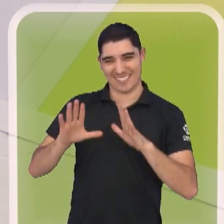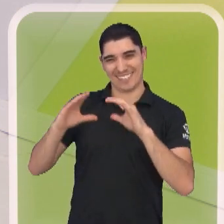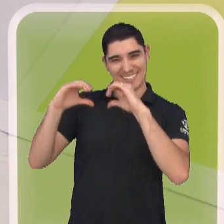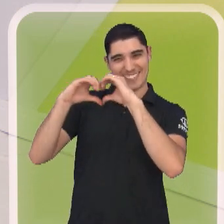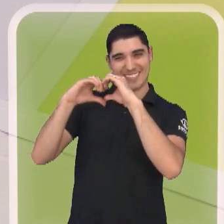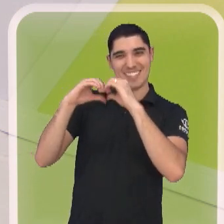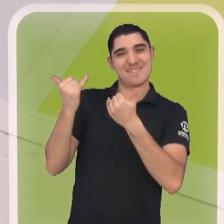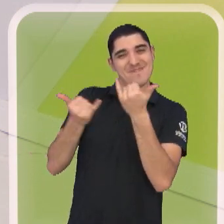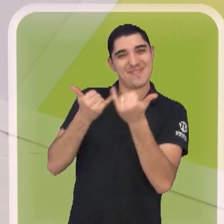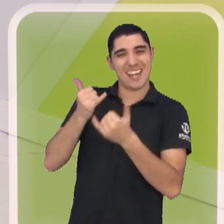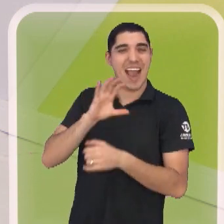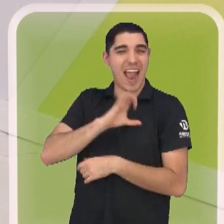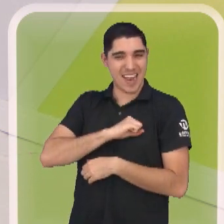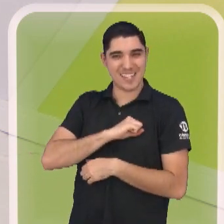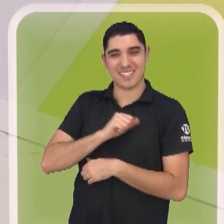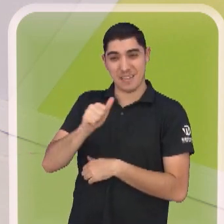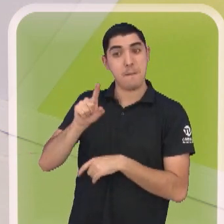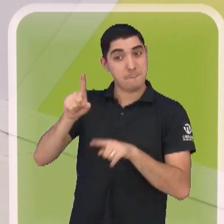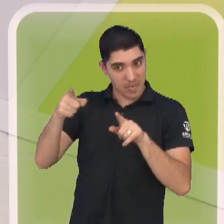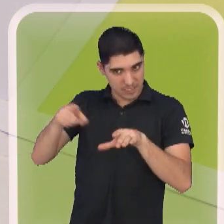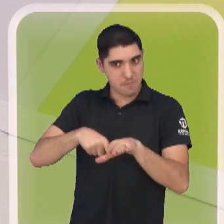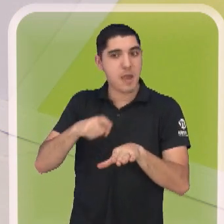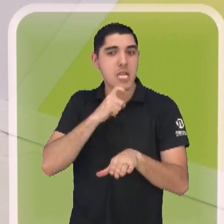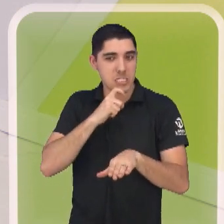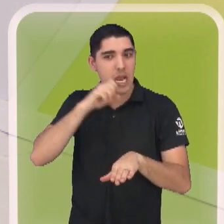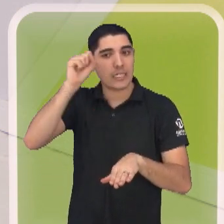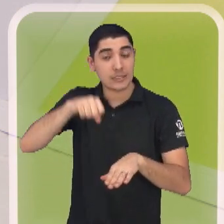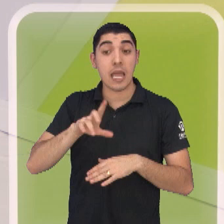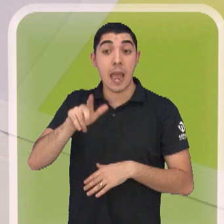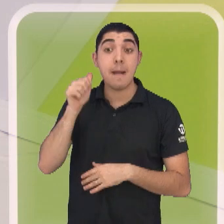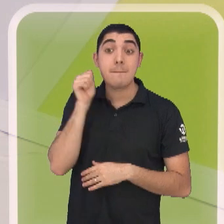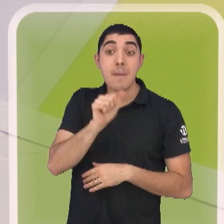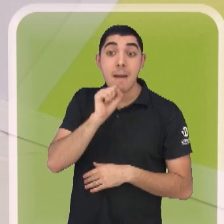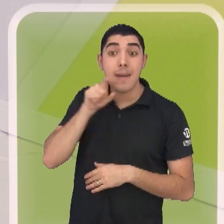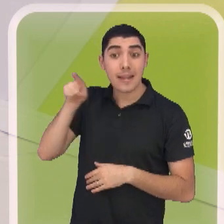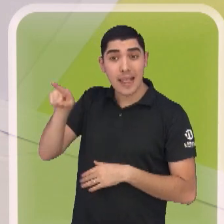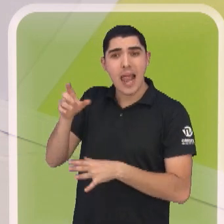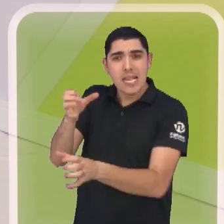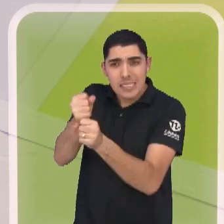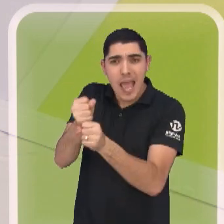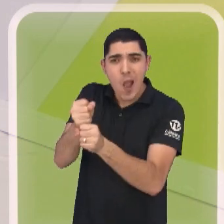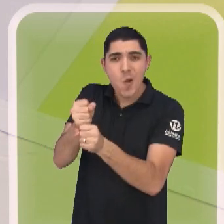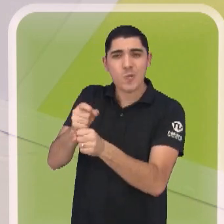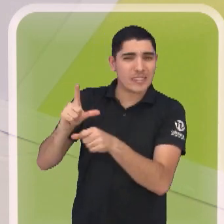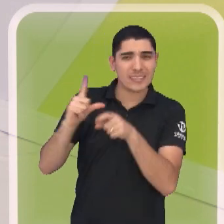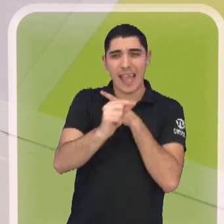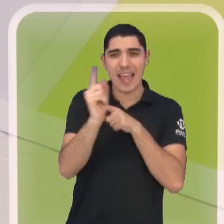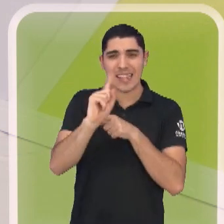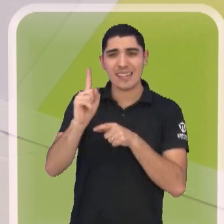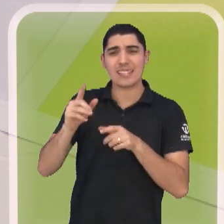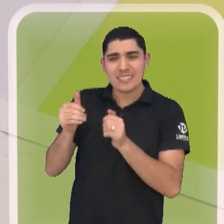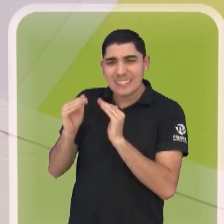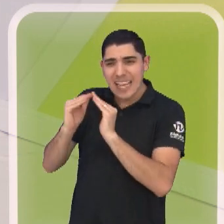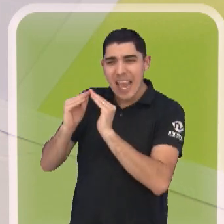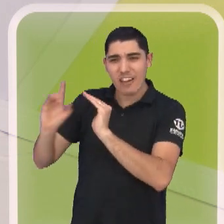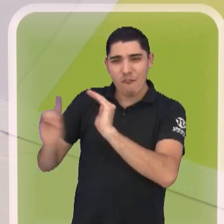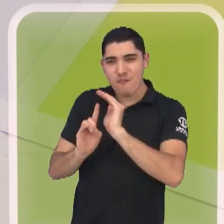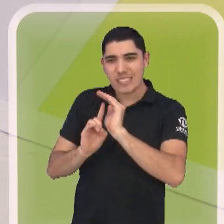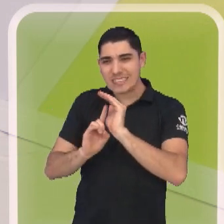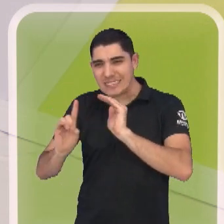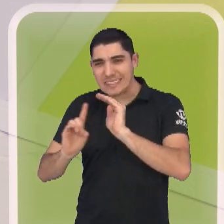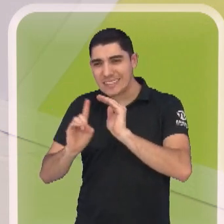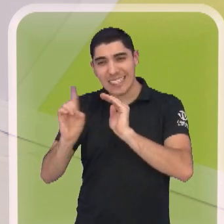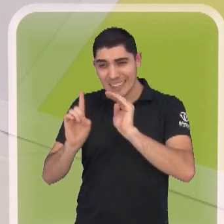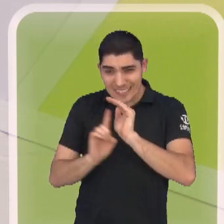a gente ama você tá mais quer pé frio é e a mãe dela prende a filha a dona da mãe da da Rafa preta fria porque ela é pé frio mesmo